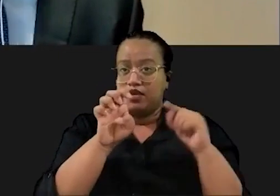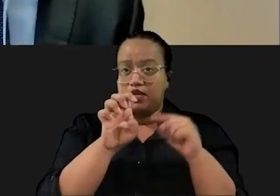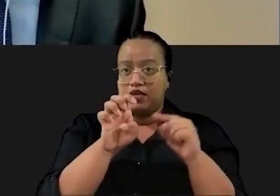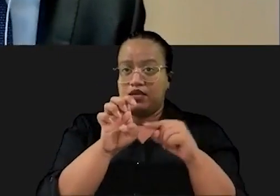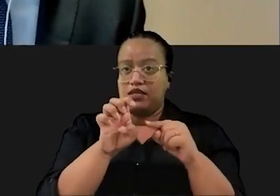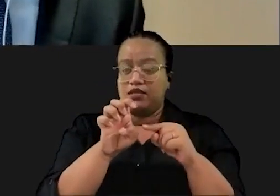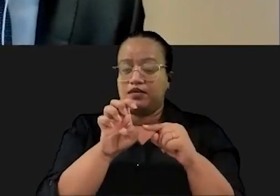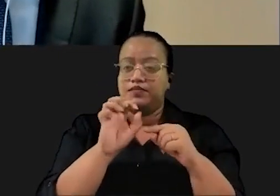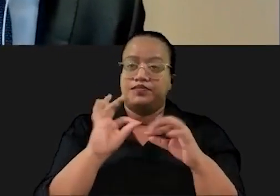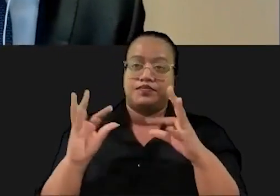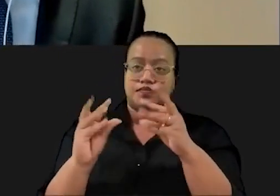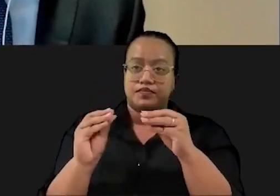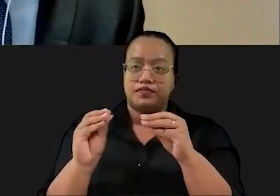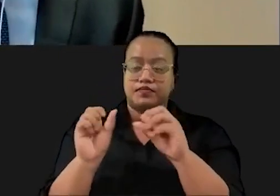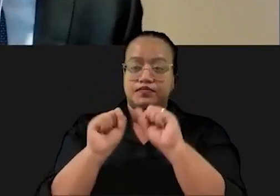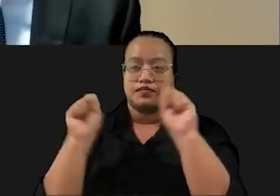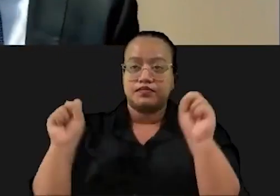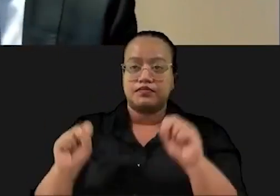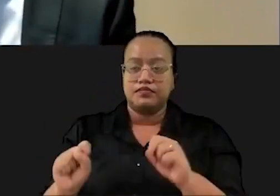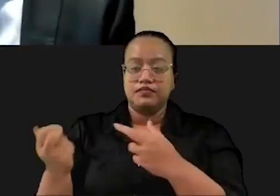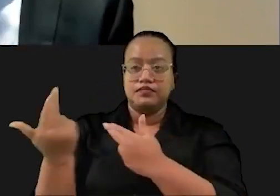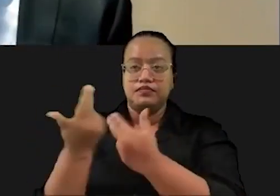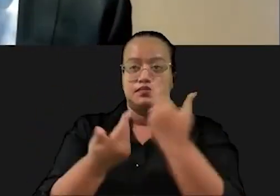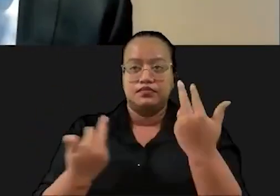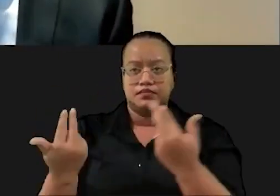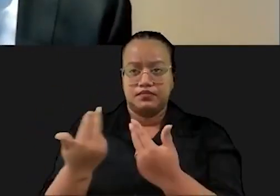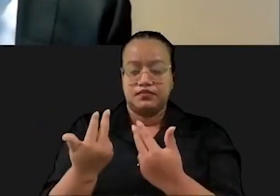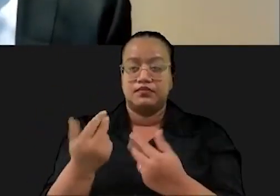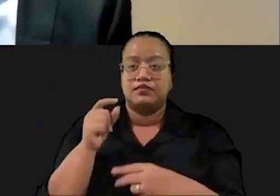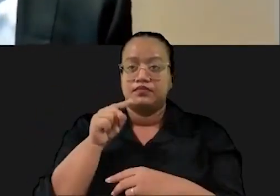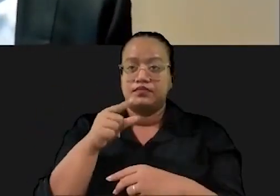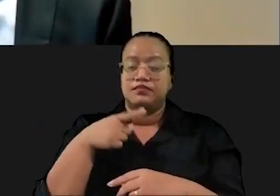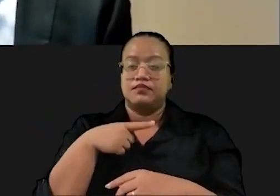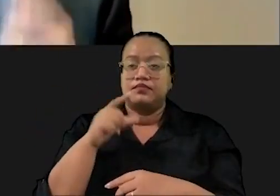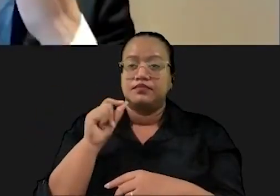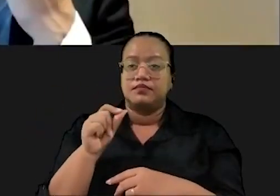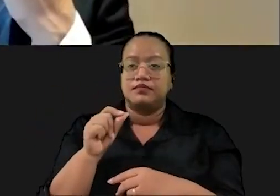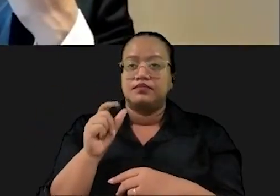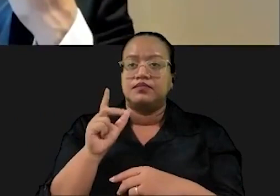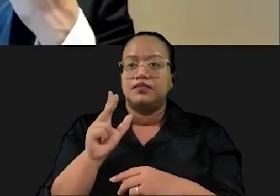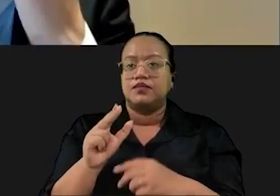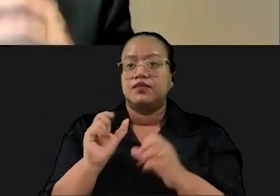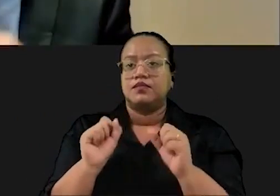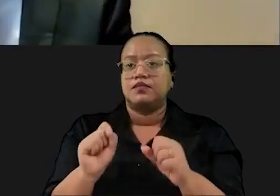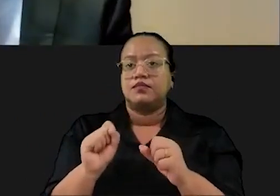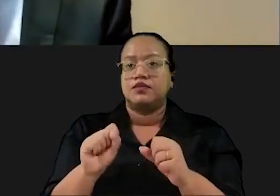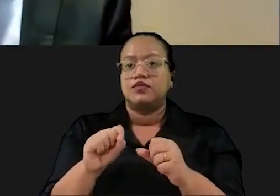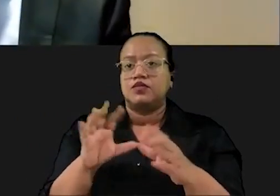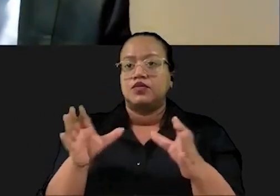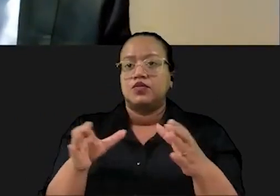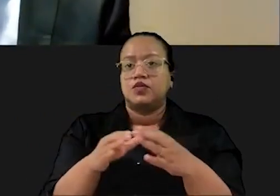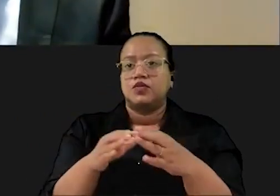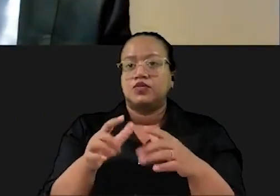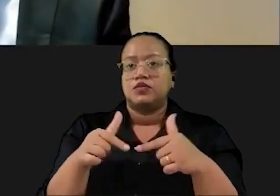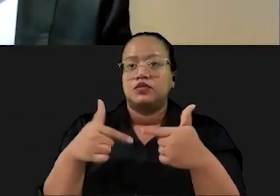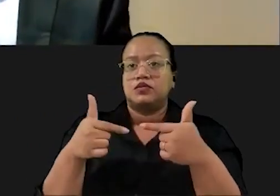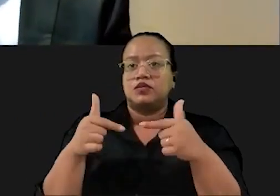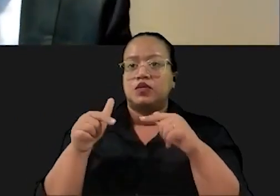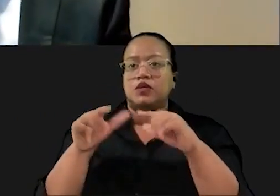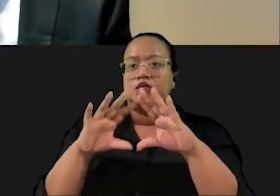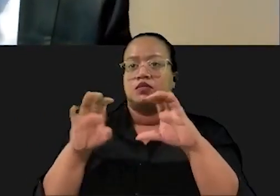ele está fadado a se transformar em um conjunto de serviços na nuvem. Na verdade, a ideia é que os sistemas eles sejam